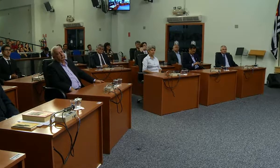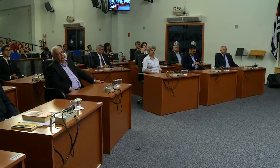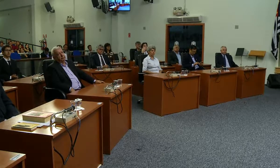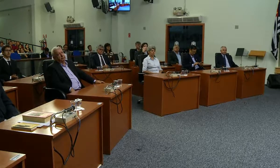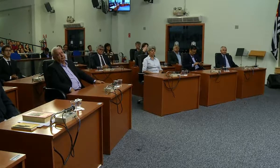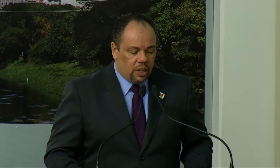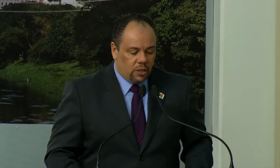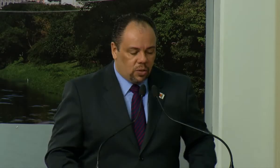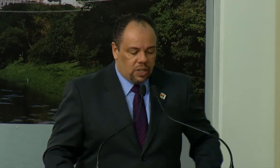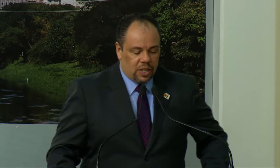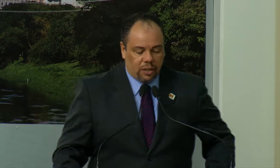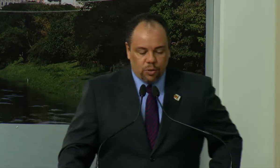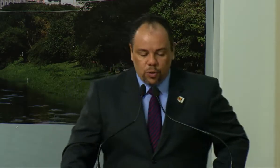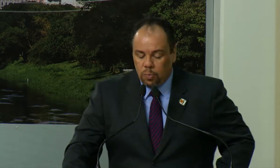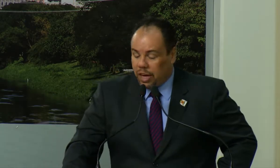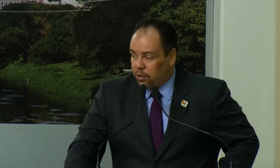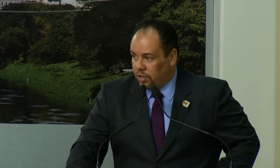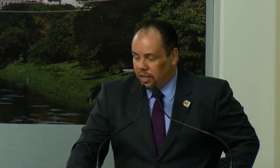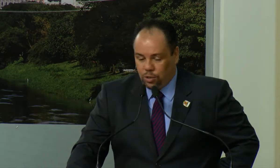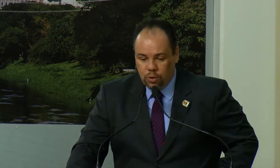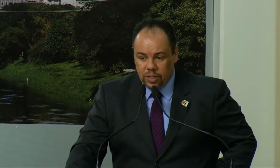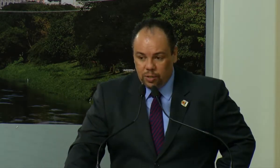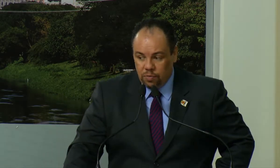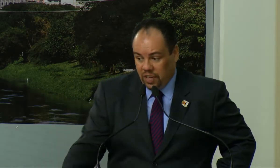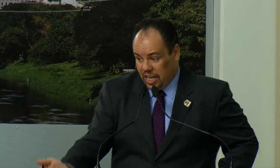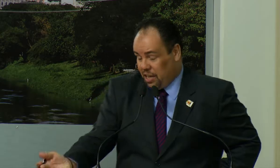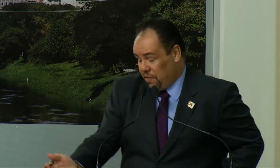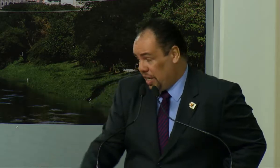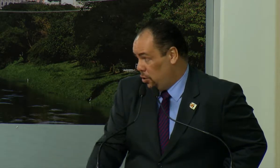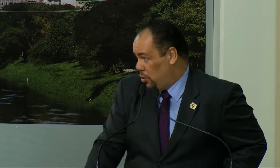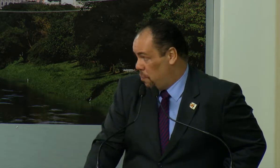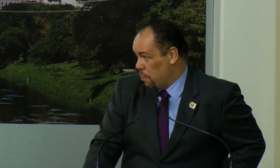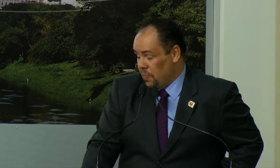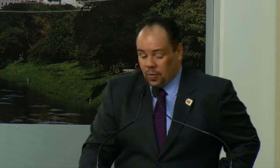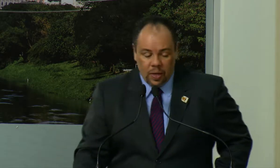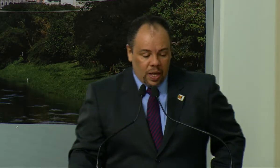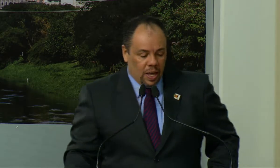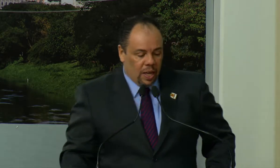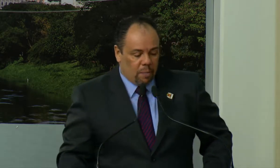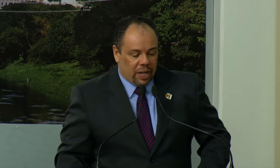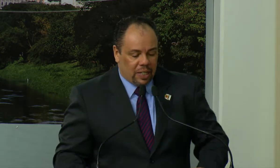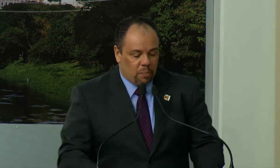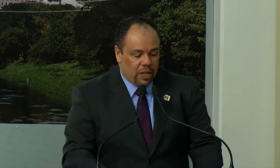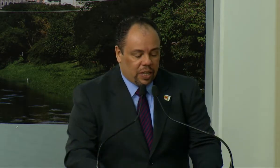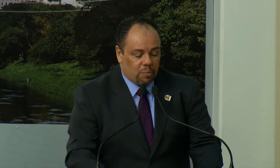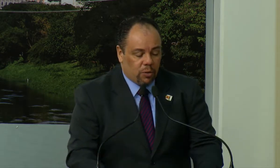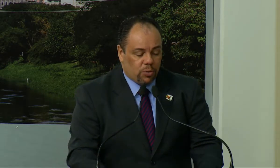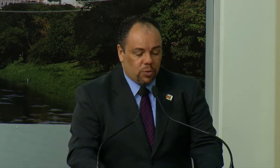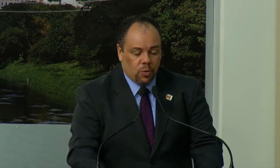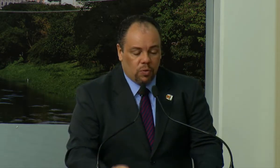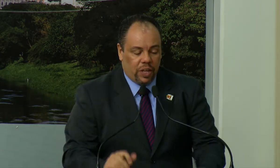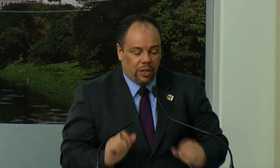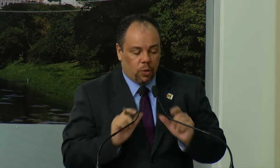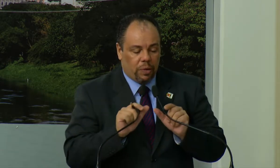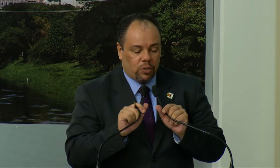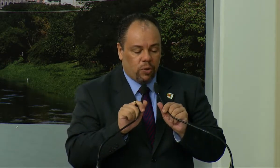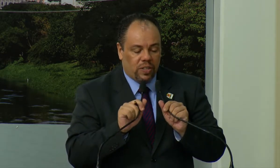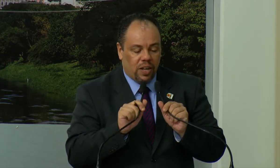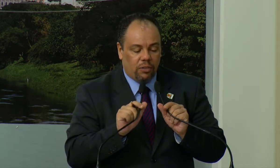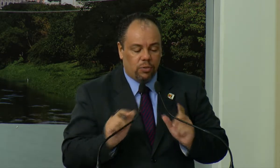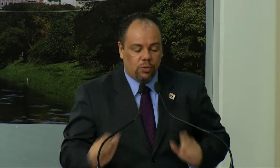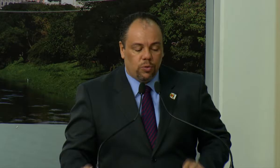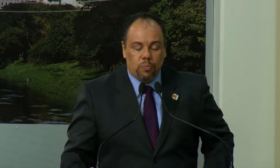que transformou as nossas vidas. Eu não sei que situação de vida você vive no momento presente. De uma